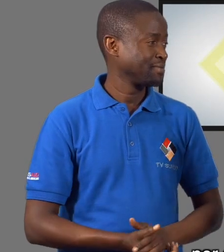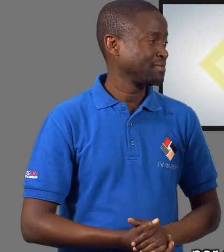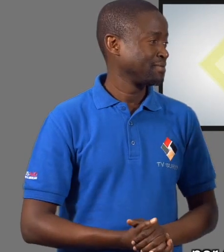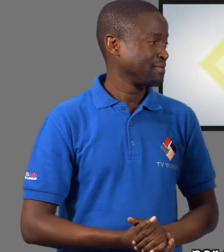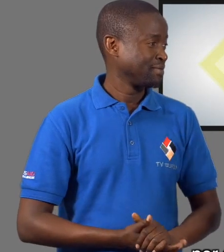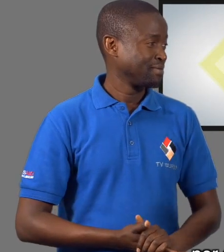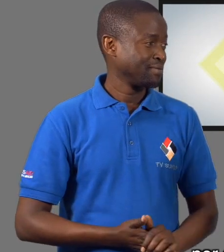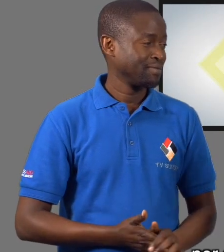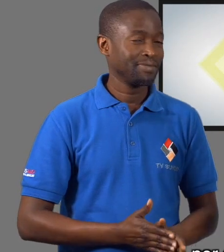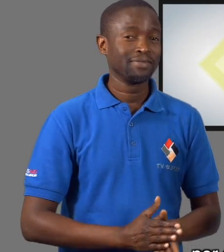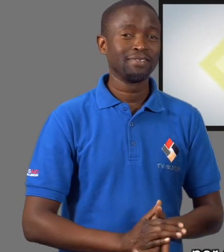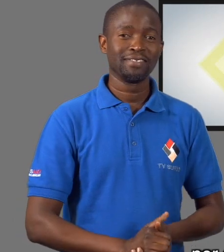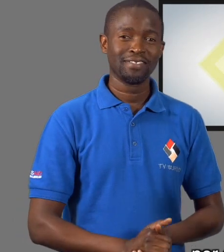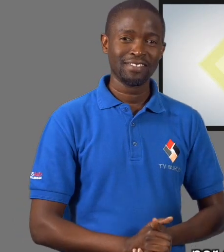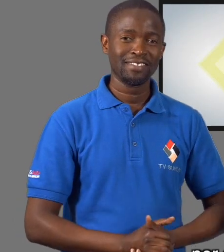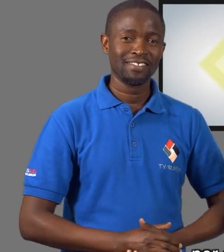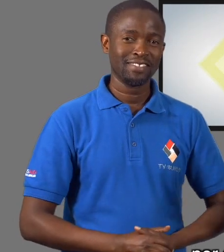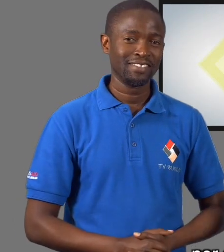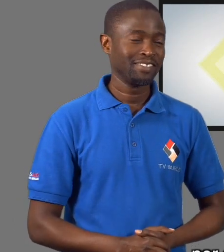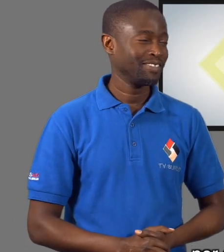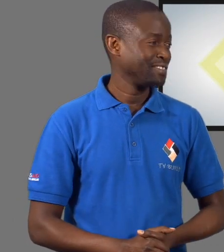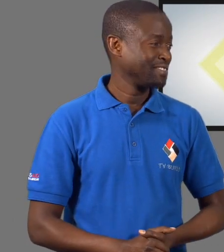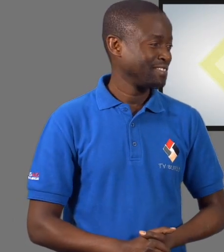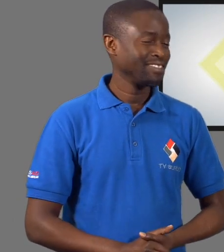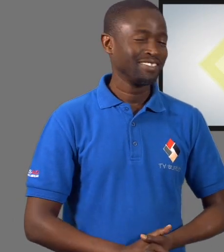ocasião do Dia da Mulher Pan-Africana.